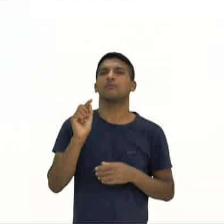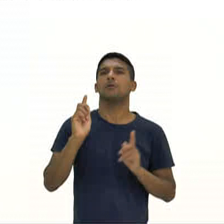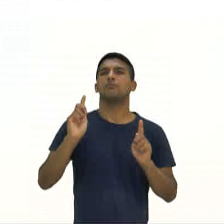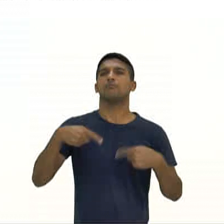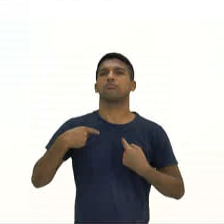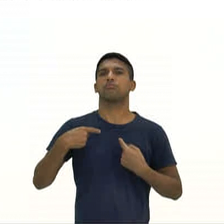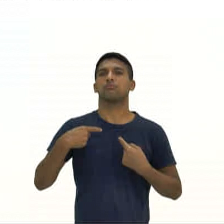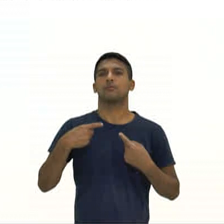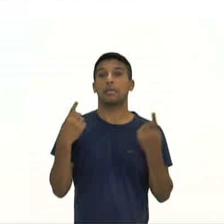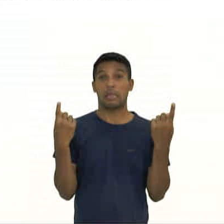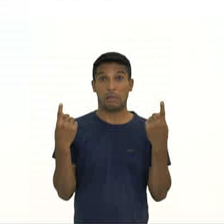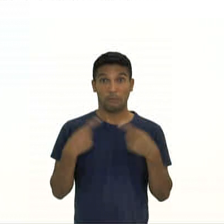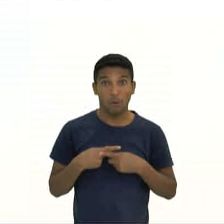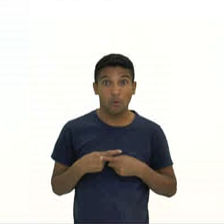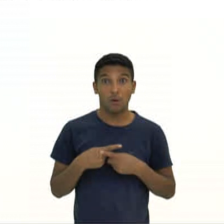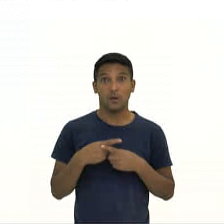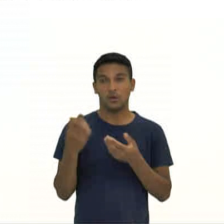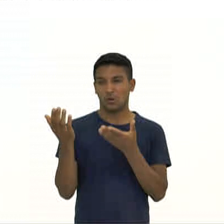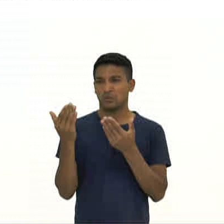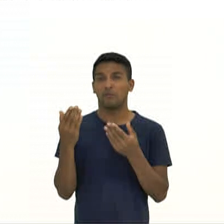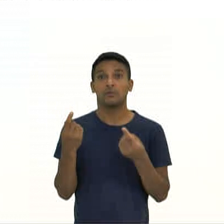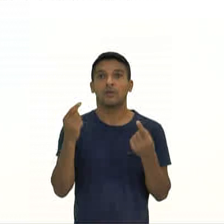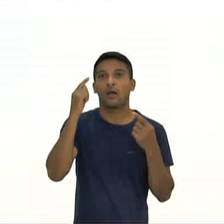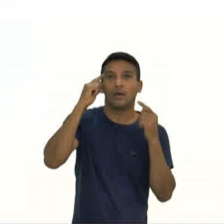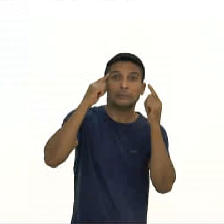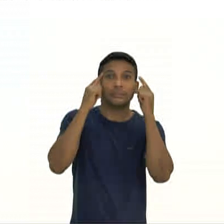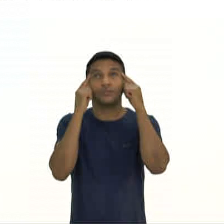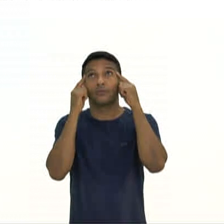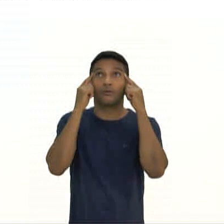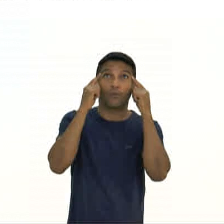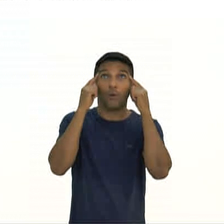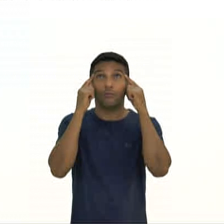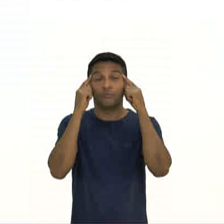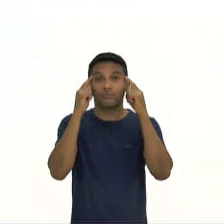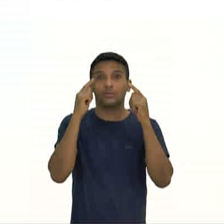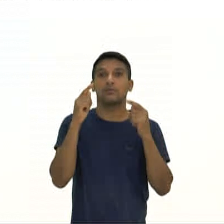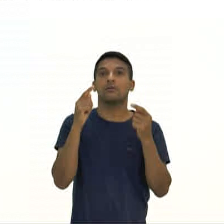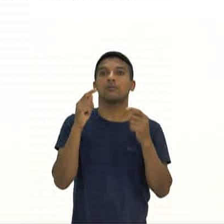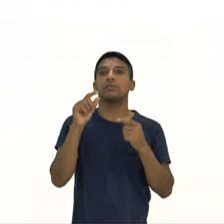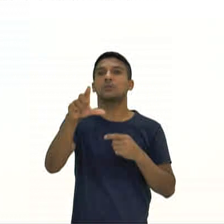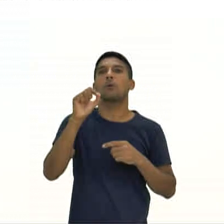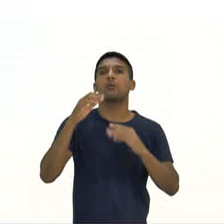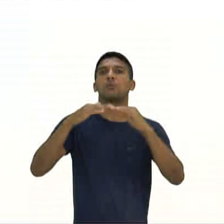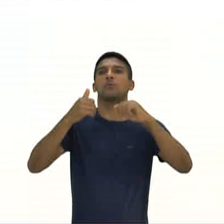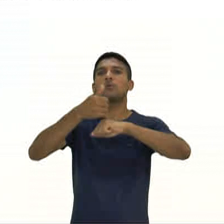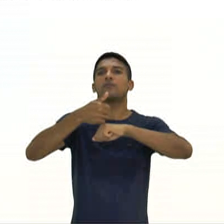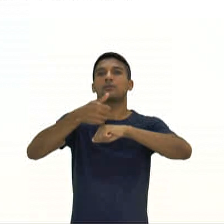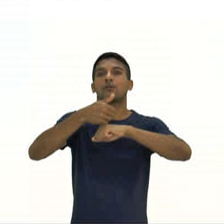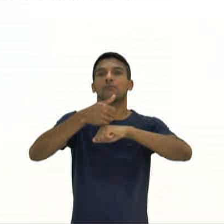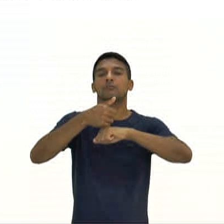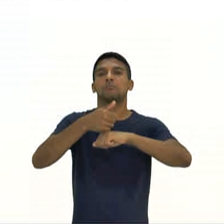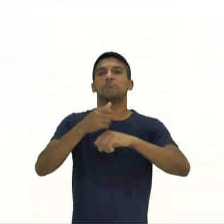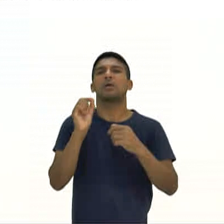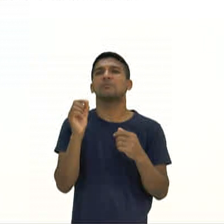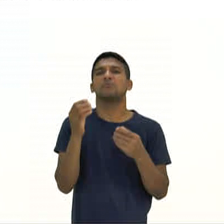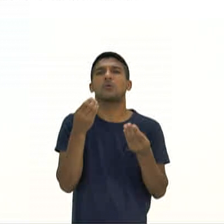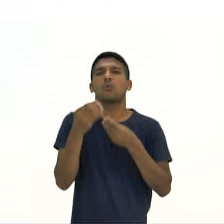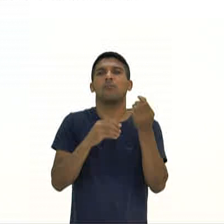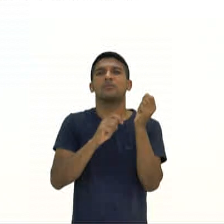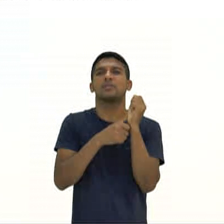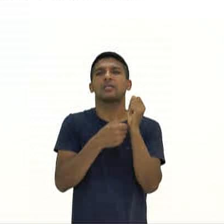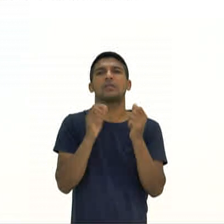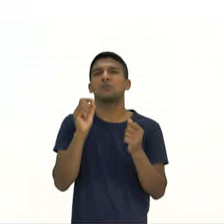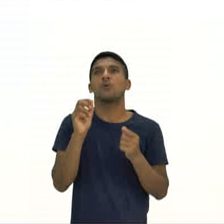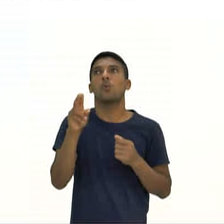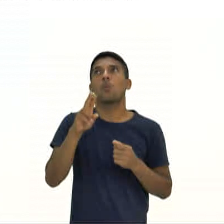seguir. Para ser exitoso nessa missão, o segredo está em apostar em autoconhecimento, organização e pesquisa